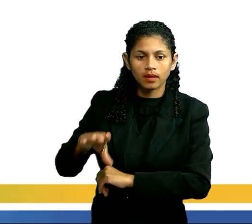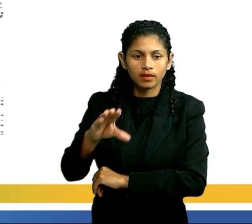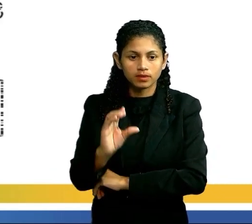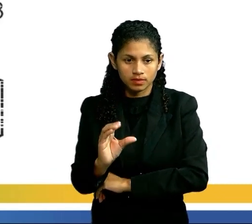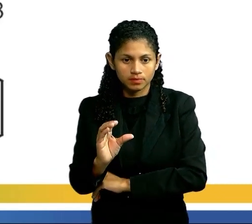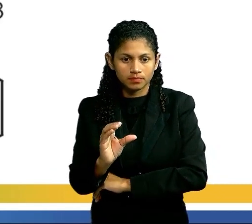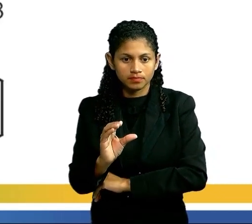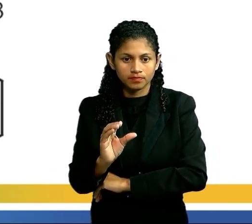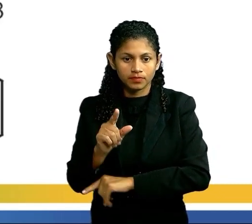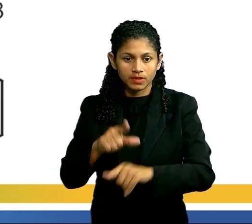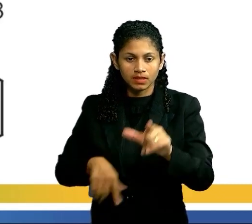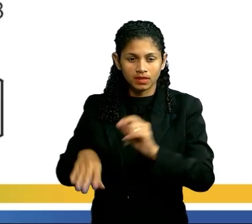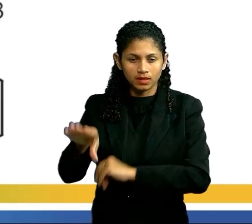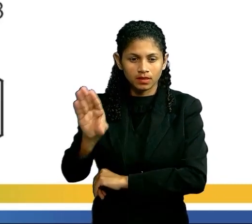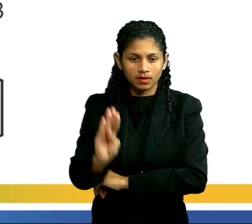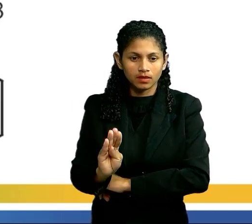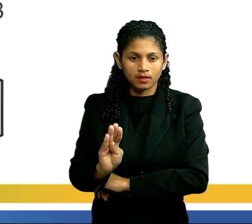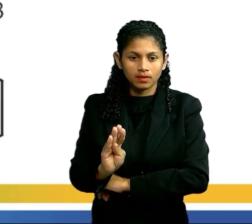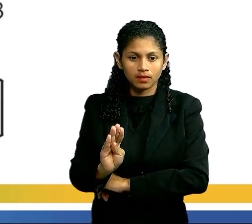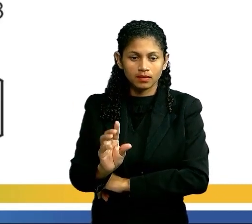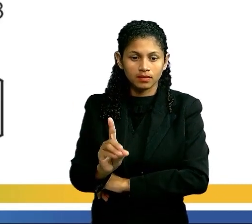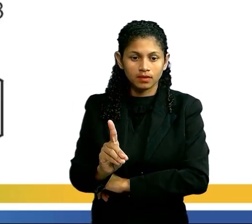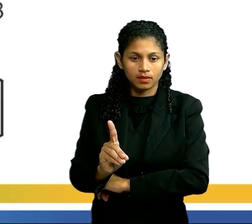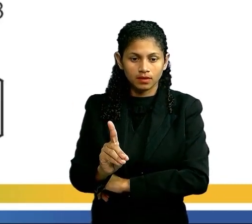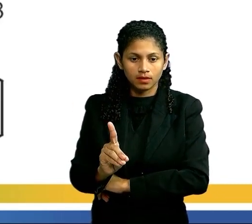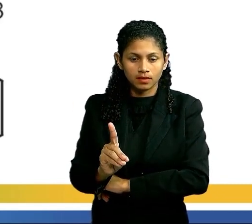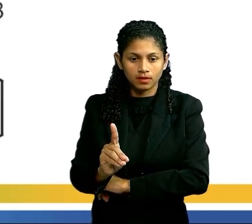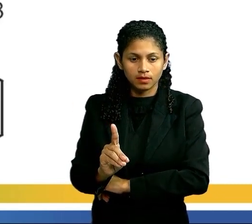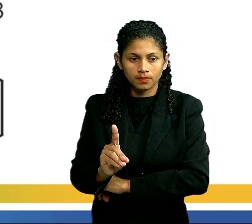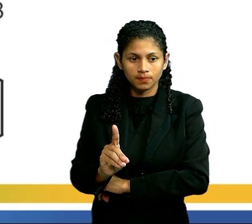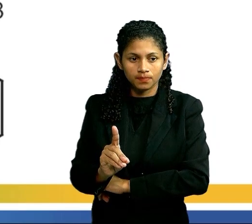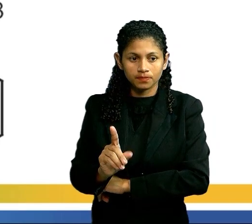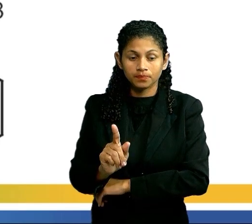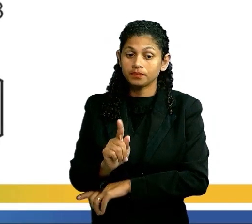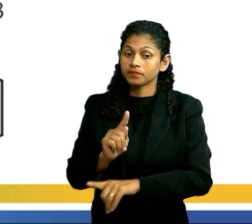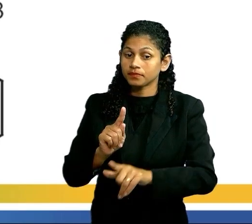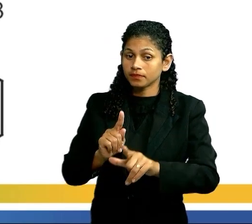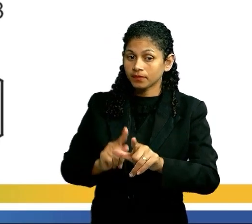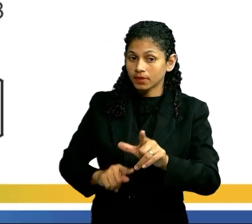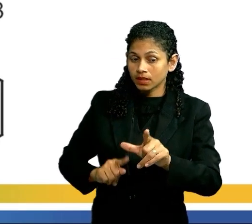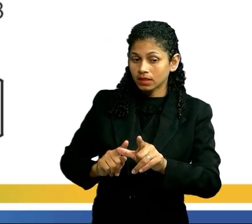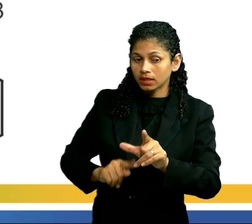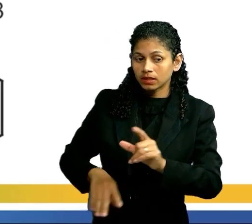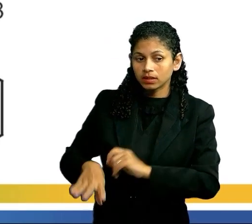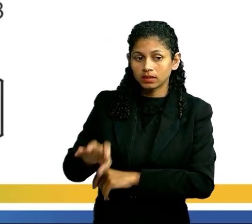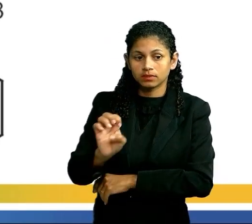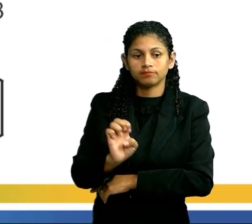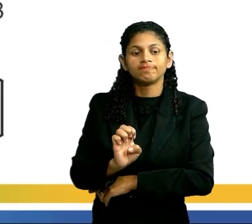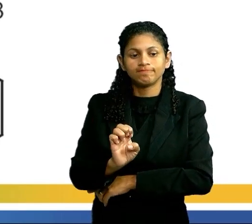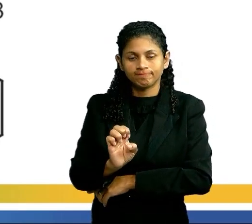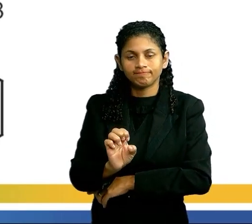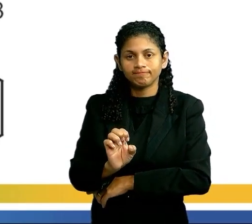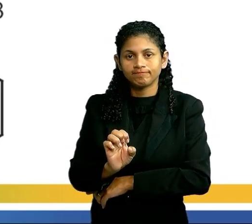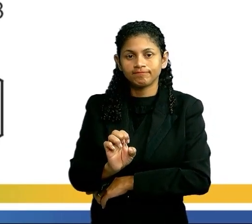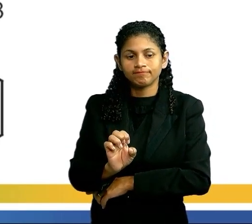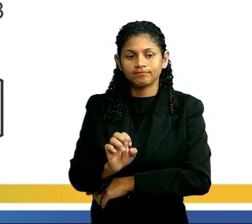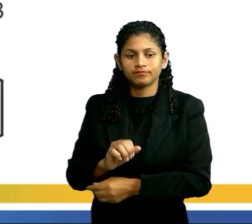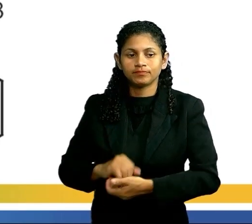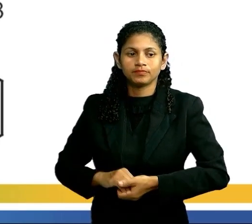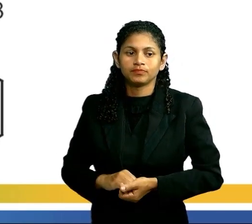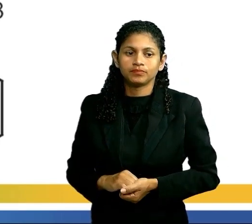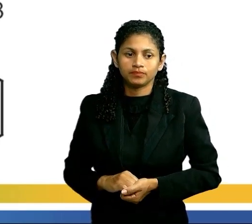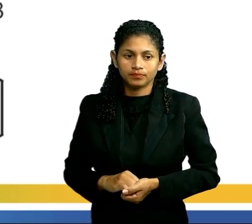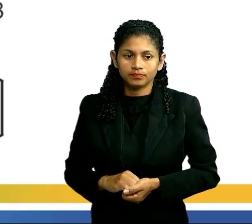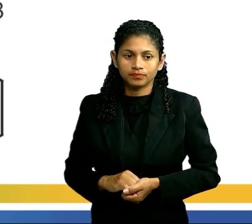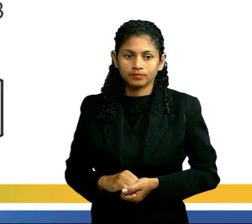saturação, ó. Depois eu tenho o metilciclohexano, que é a alternativa correta, e a última que é a errada, né,